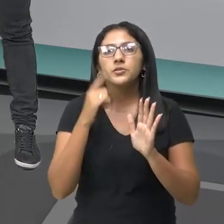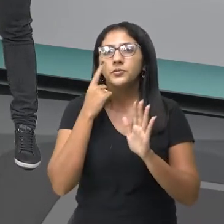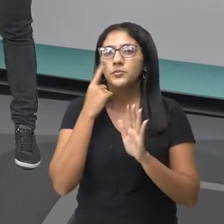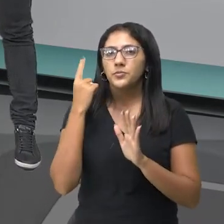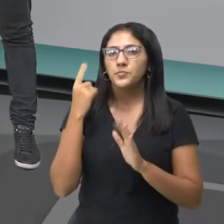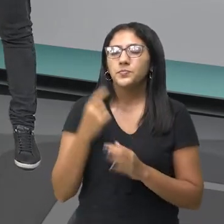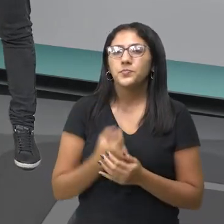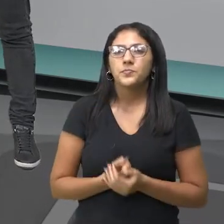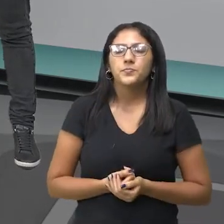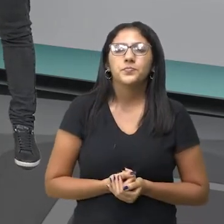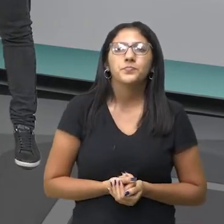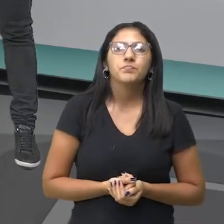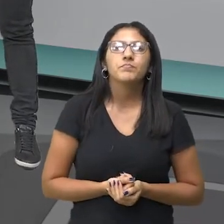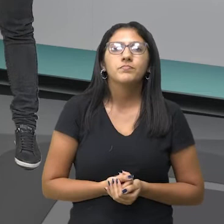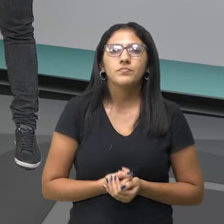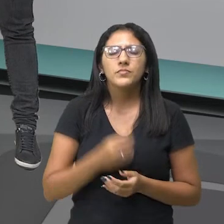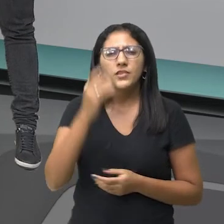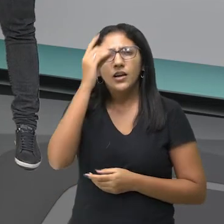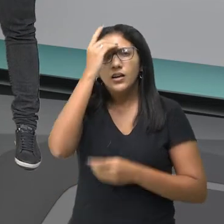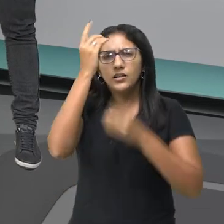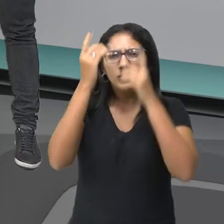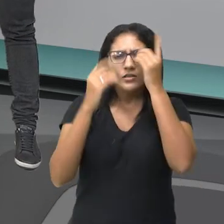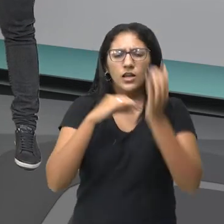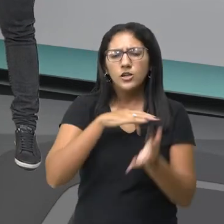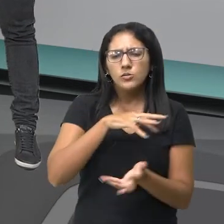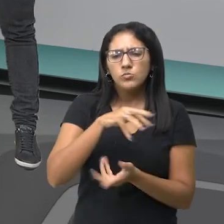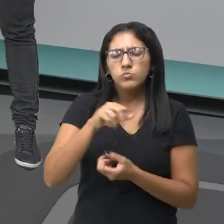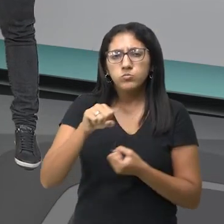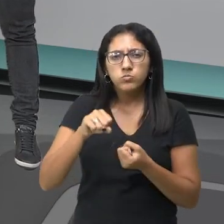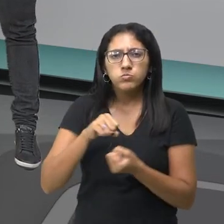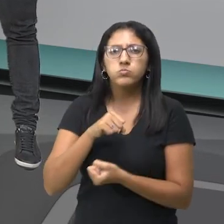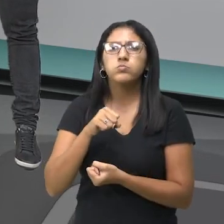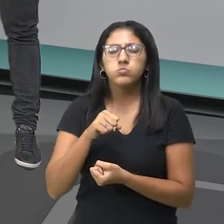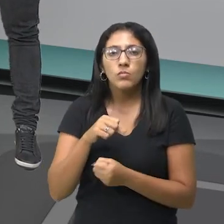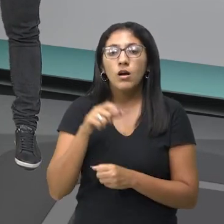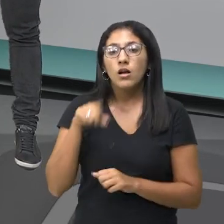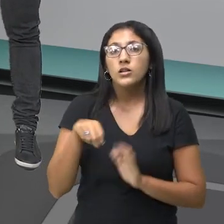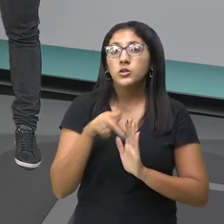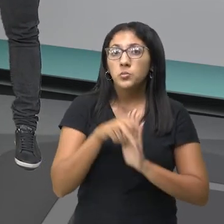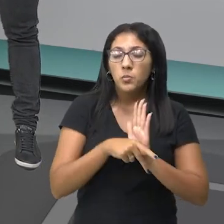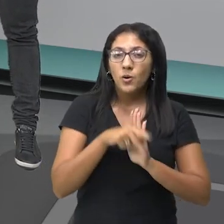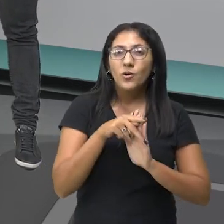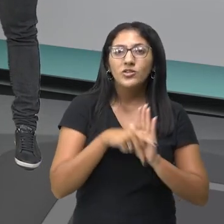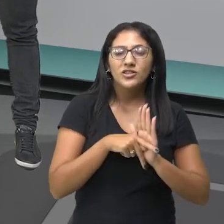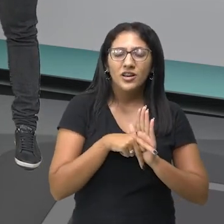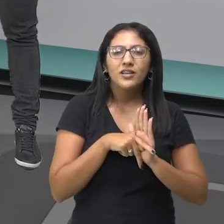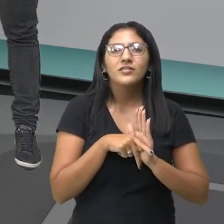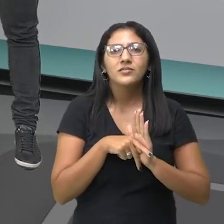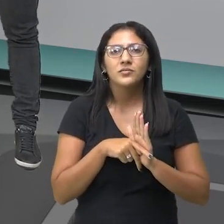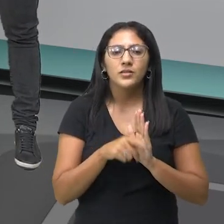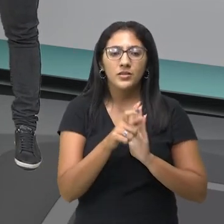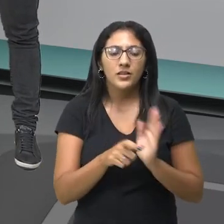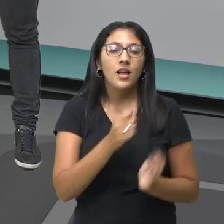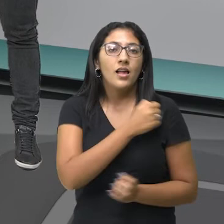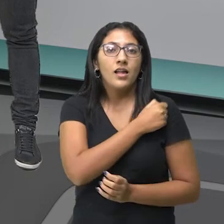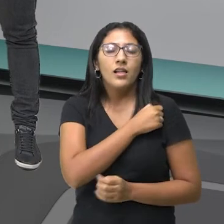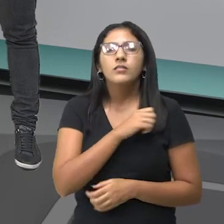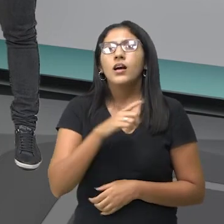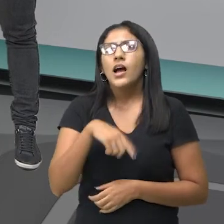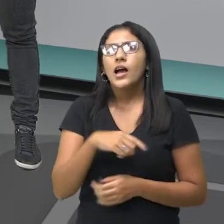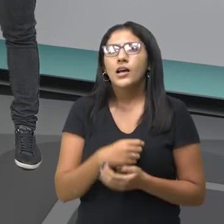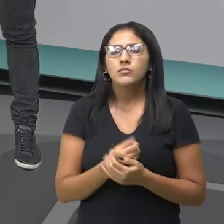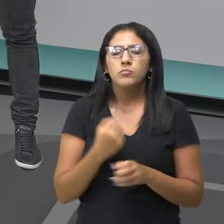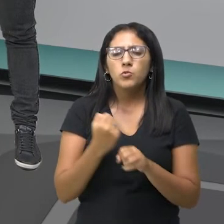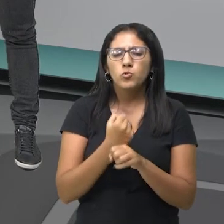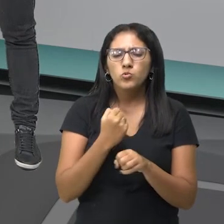para vocês, olha só. Ideia sustentável, o projeto de Kathleen, o Boia Byte, é uma boia feita